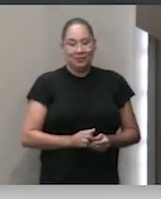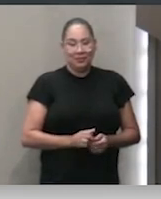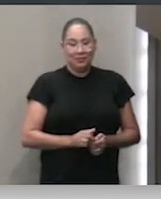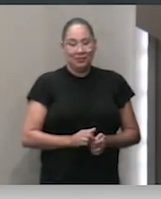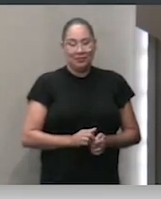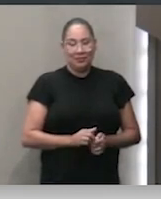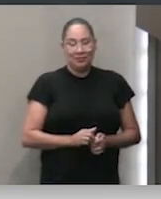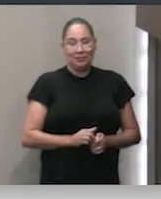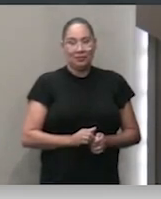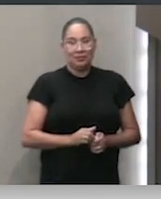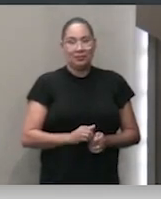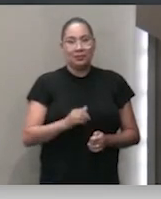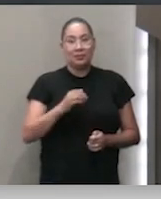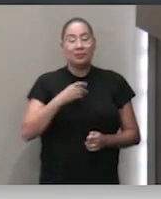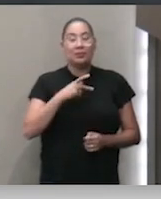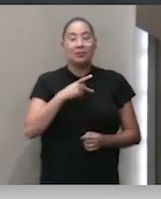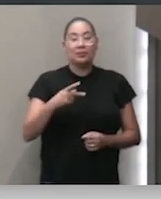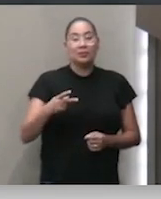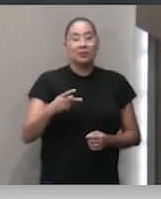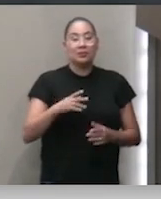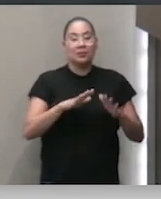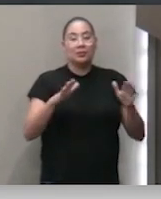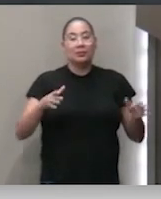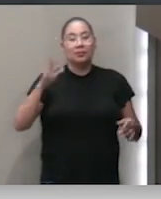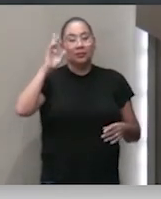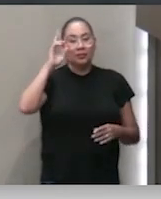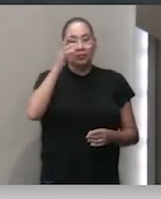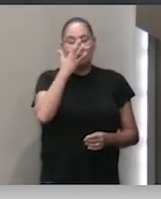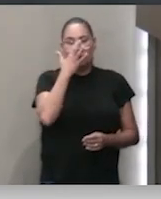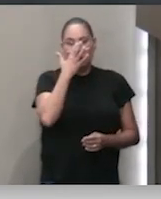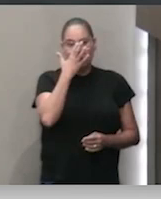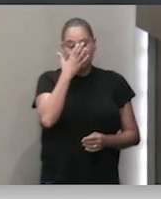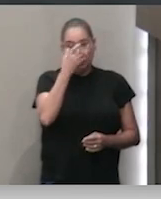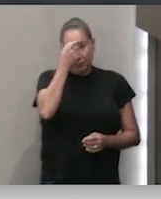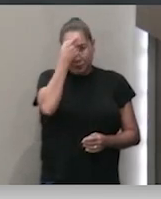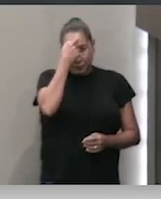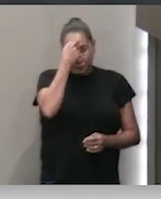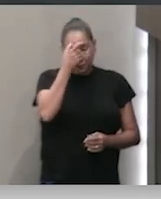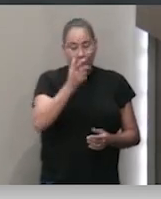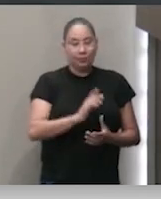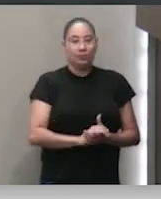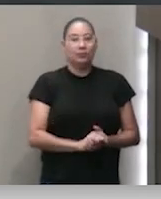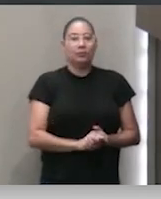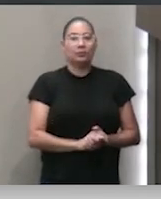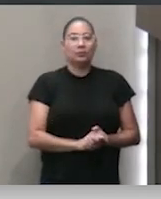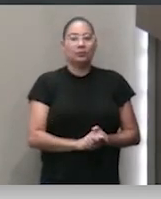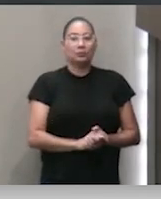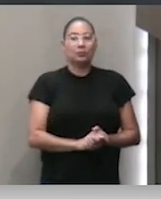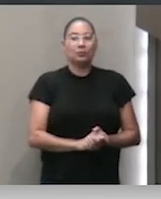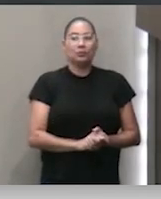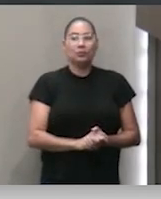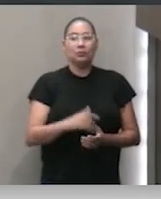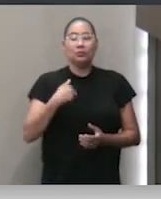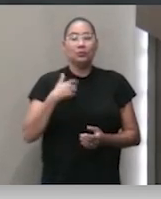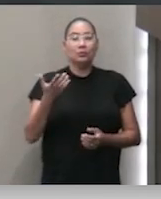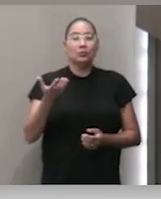Presidente, mesa diretora, Carlos Zé Dias. Coincidentemente, presidente, acabo de receber uma fatura do meu